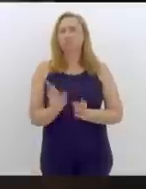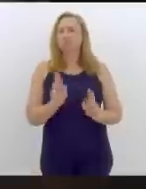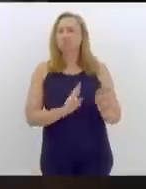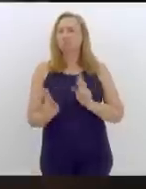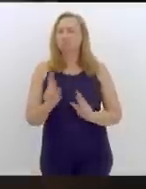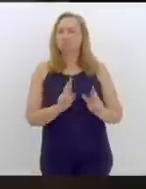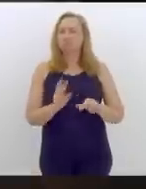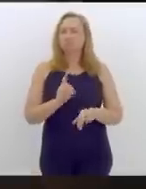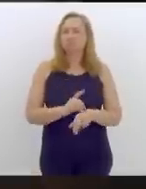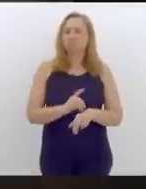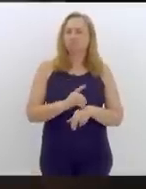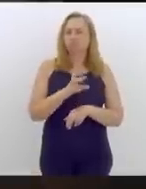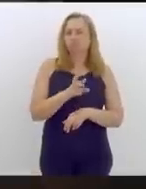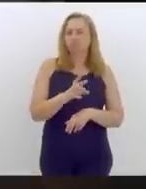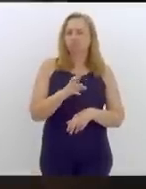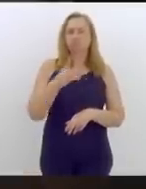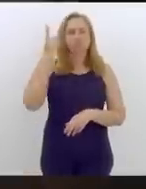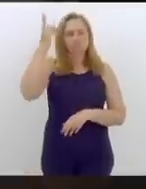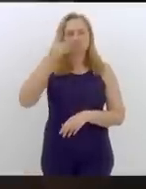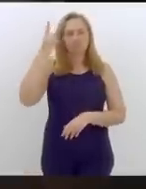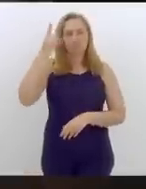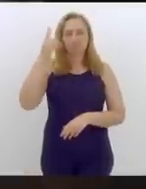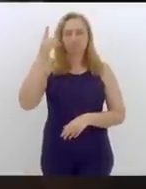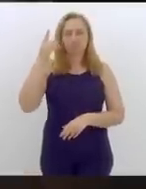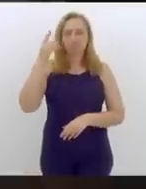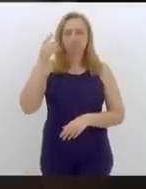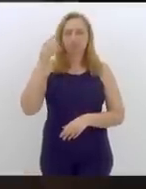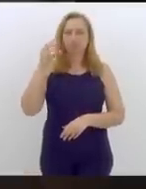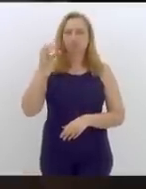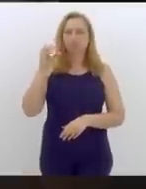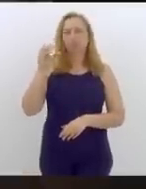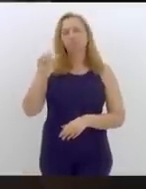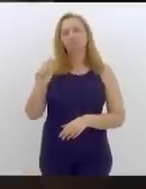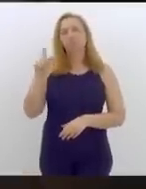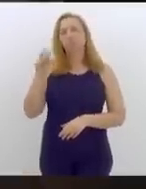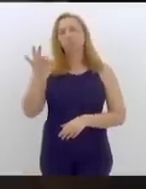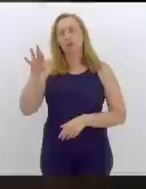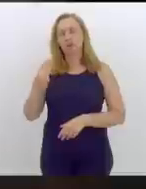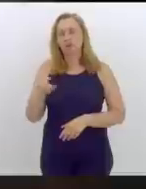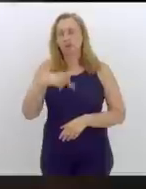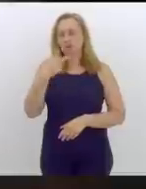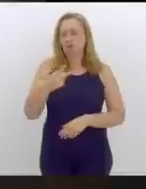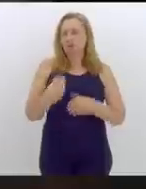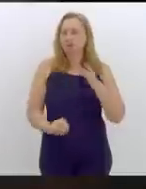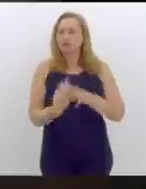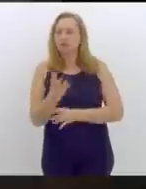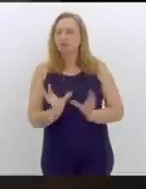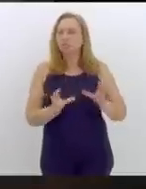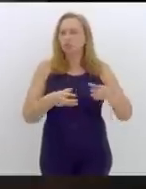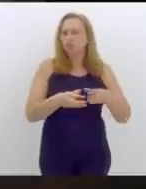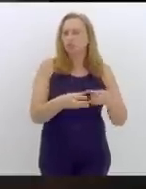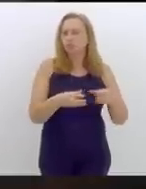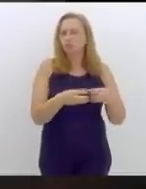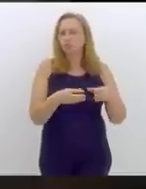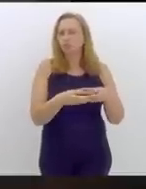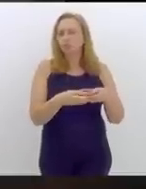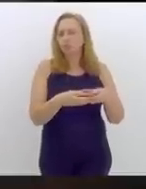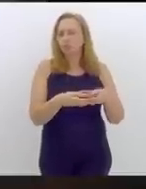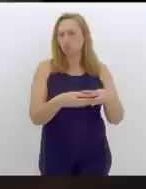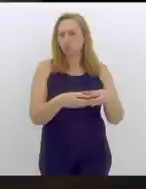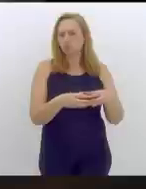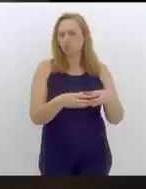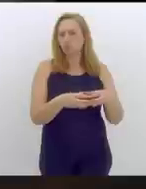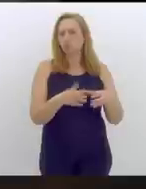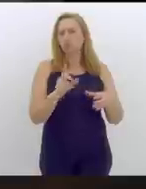ao que o doutor o deputado Gualberto falou quanto a possibilidade de criação de uma comissão vai ser um fato